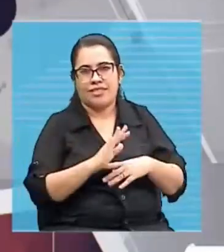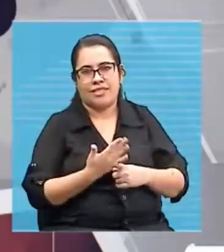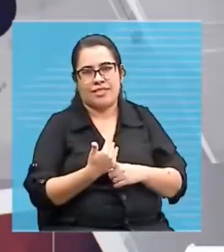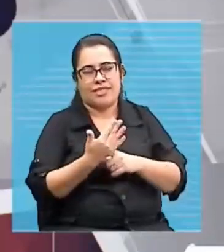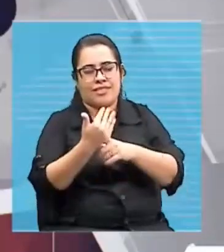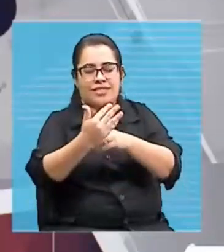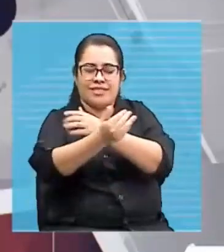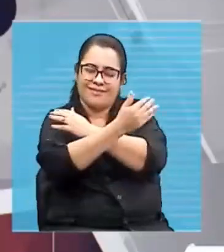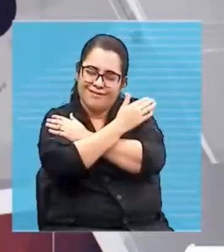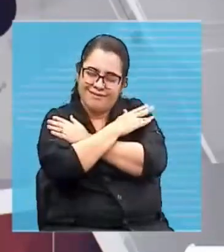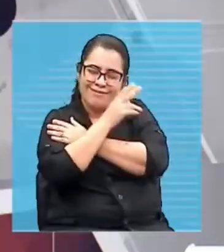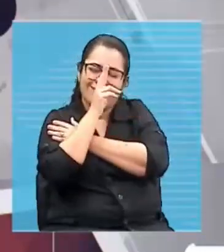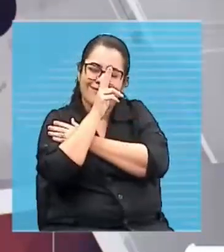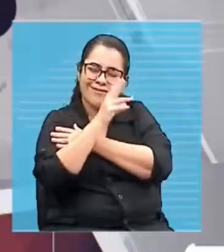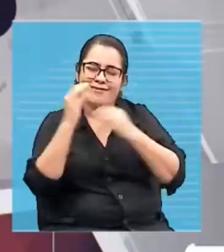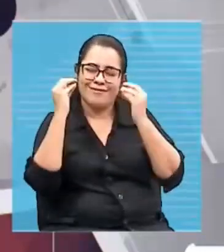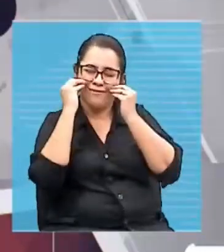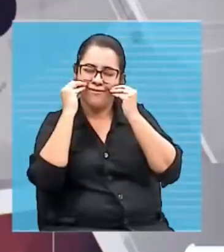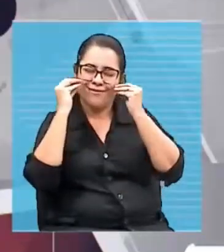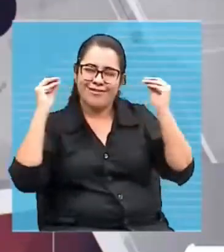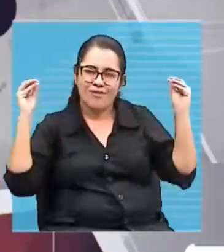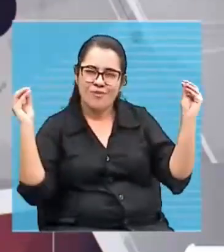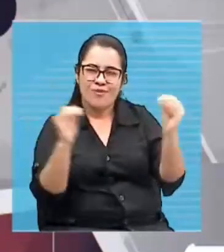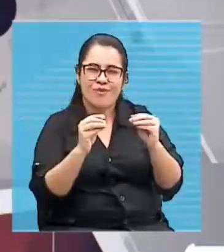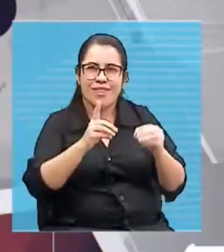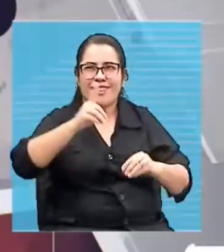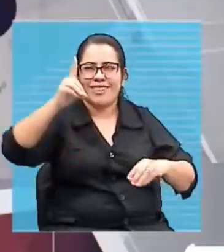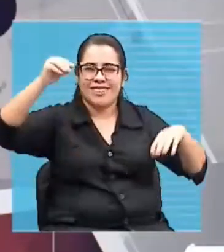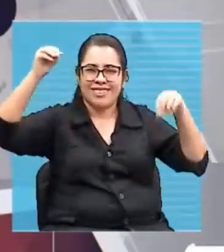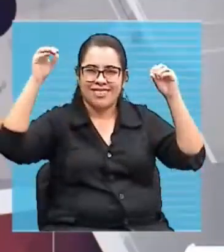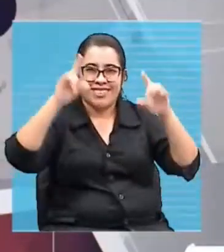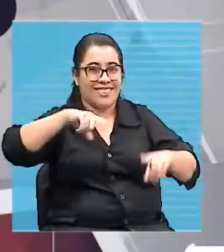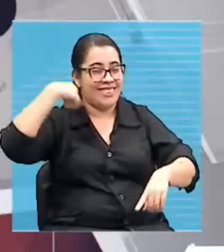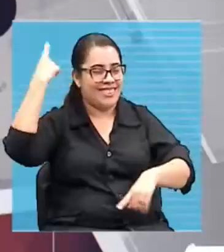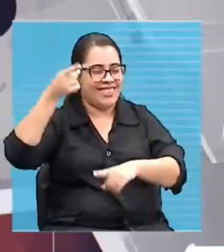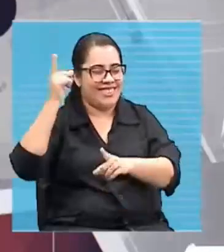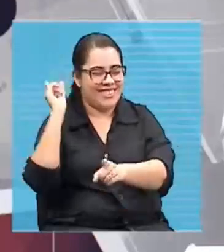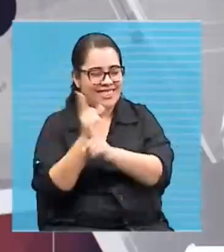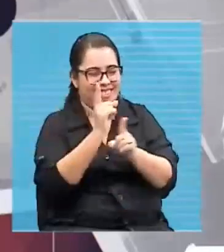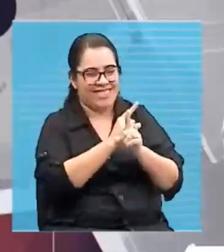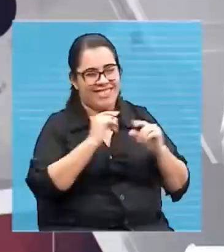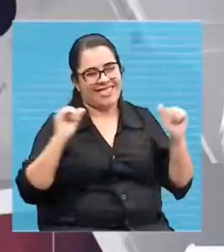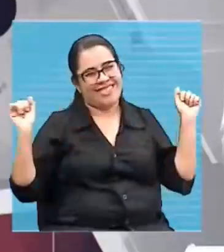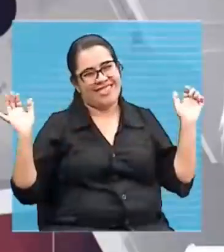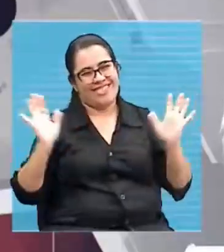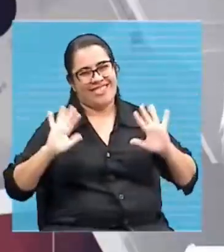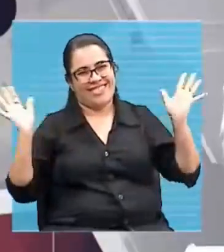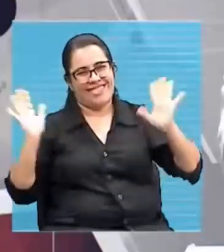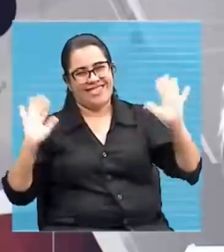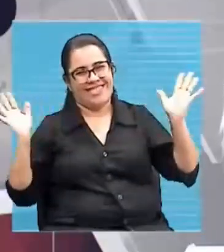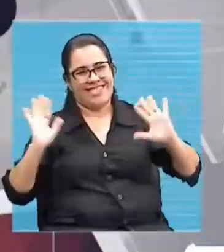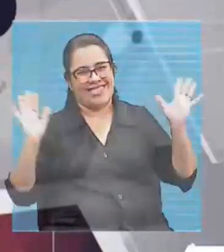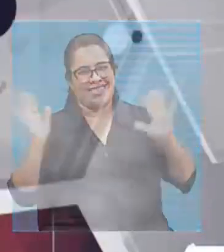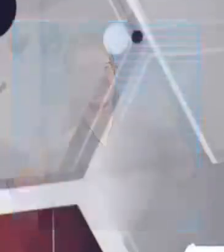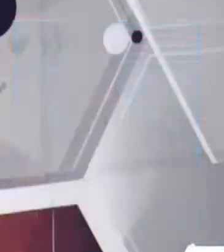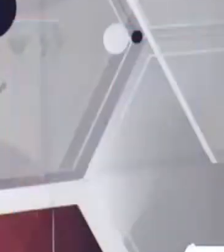Um forte abraço, um forte beijo, fiquem com Deus e até a próxima, galerinha. Tchau, tchau.